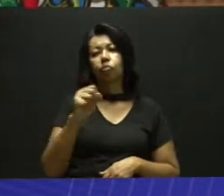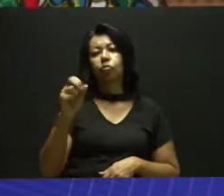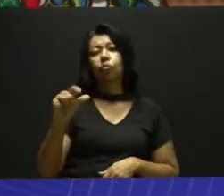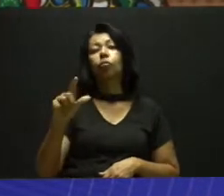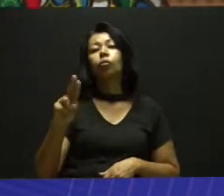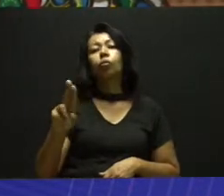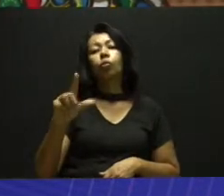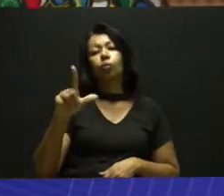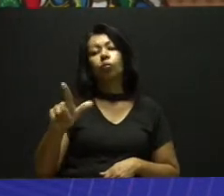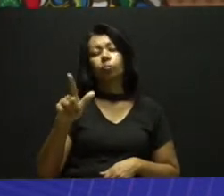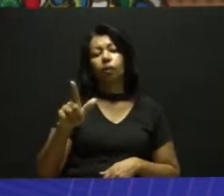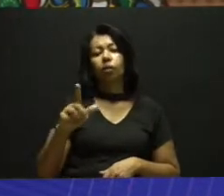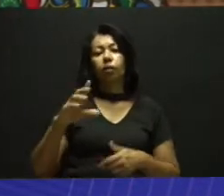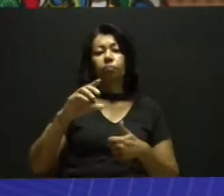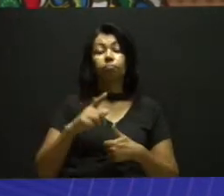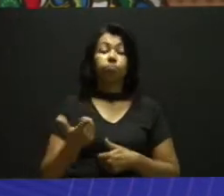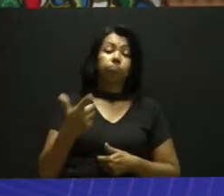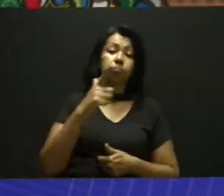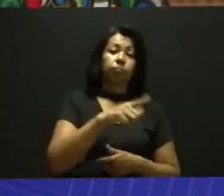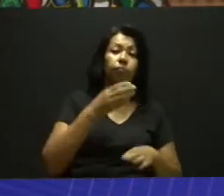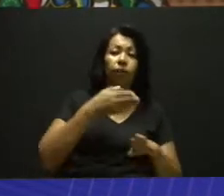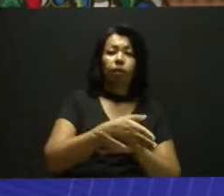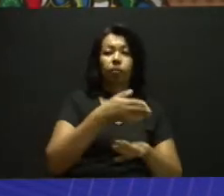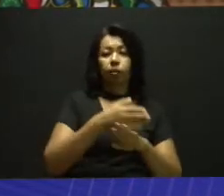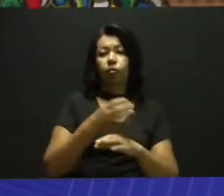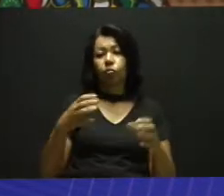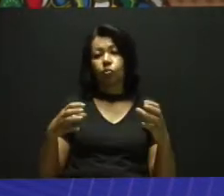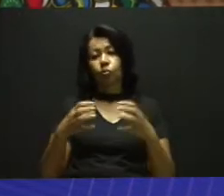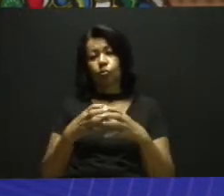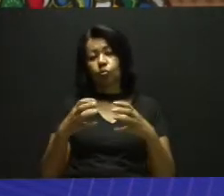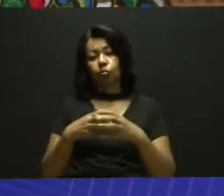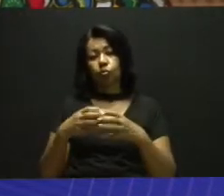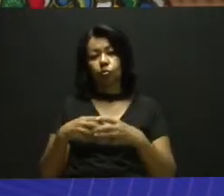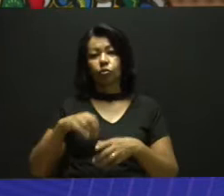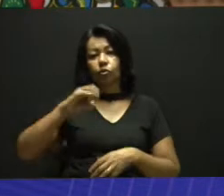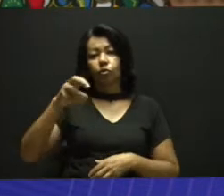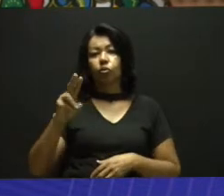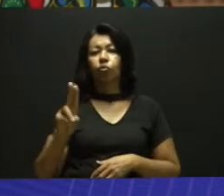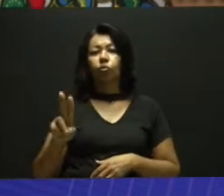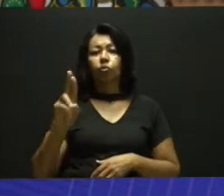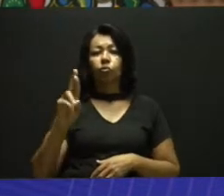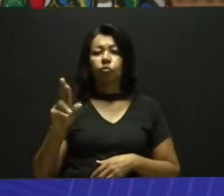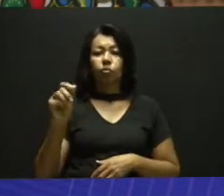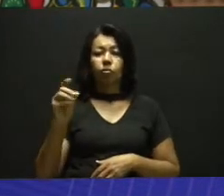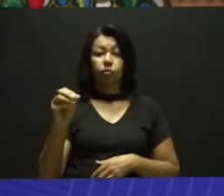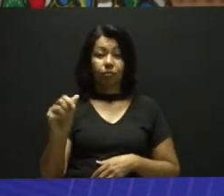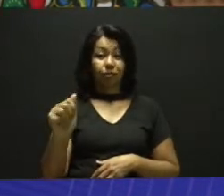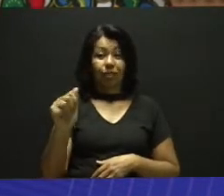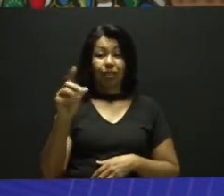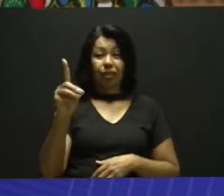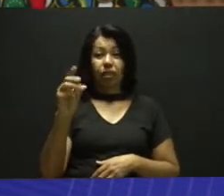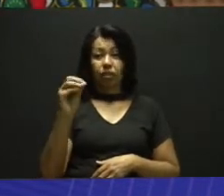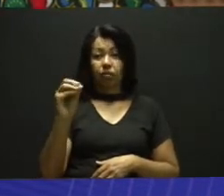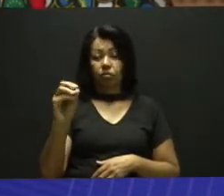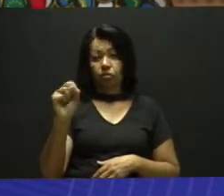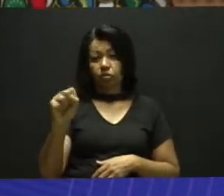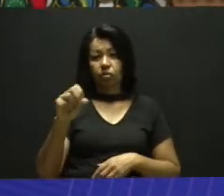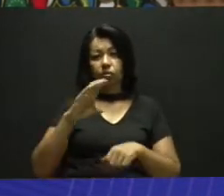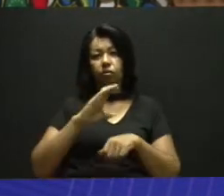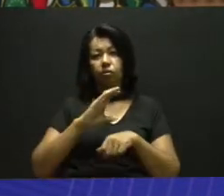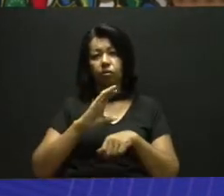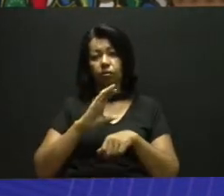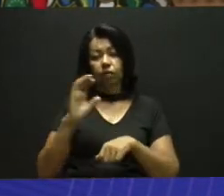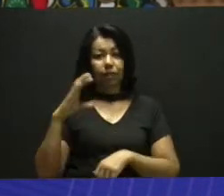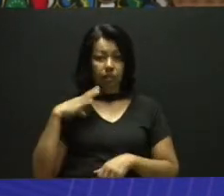sul-americana participação no corpo de jurado dos concursos de bandas e fanfarras em várias cidades do nosso país